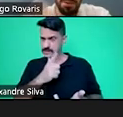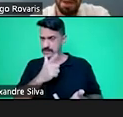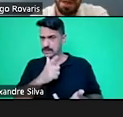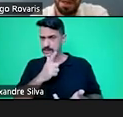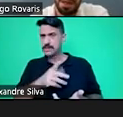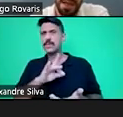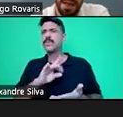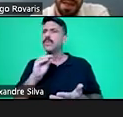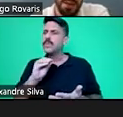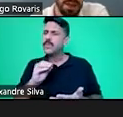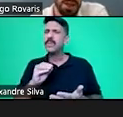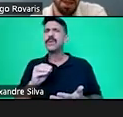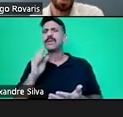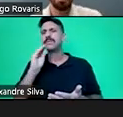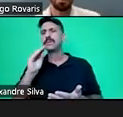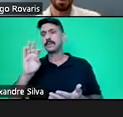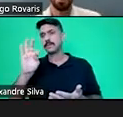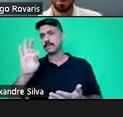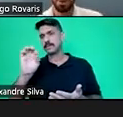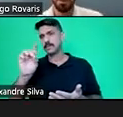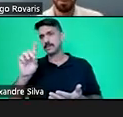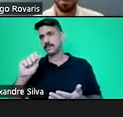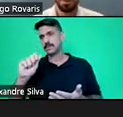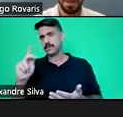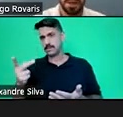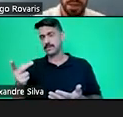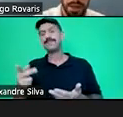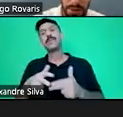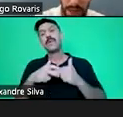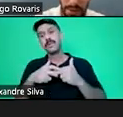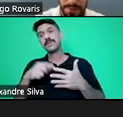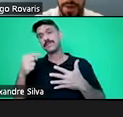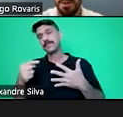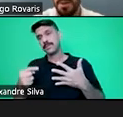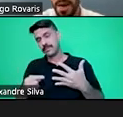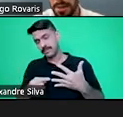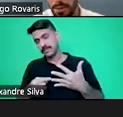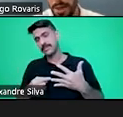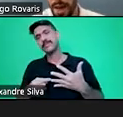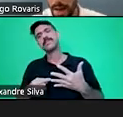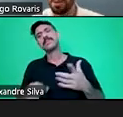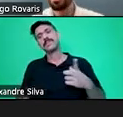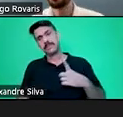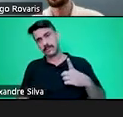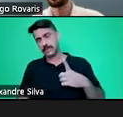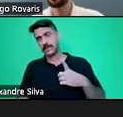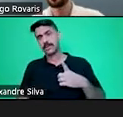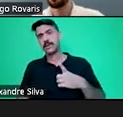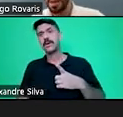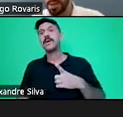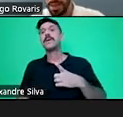casos com TDAH. Então, o que a gente tem? Por algum motivo, chegam lá, mas o